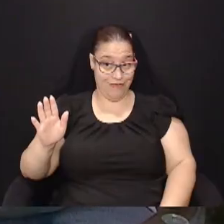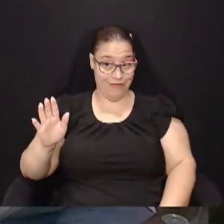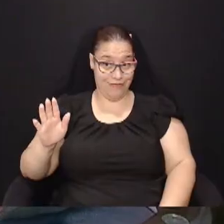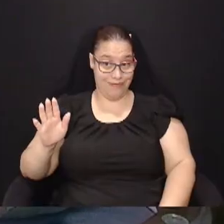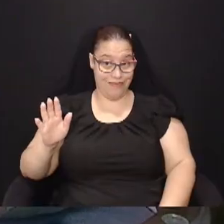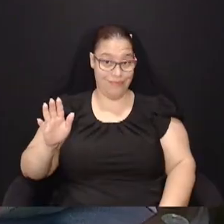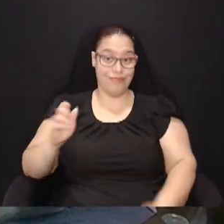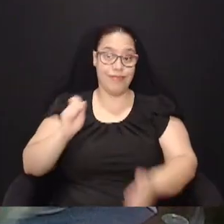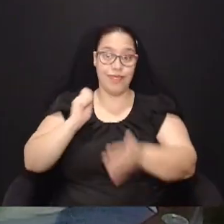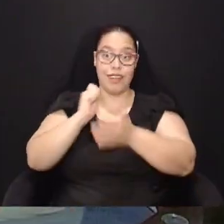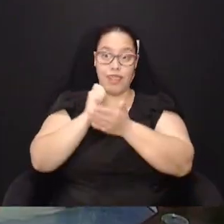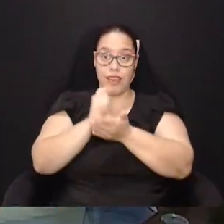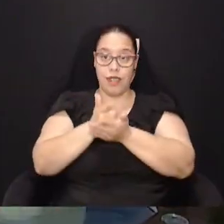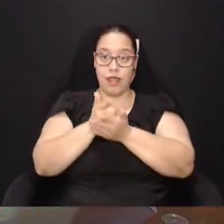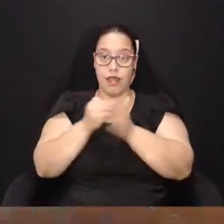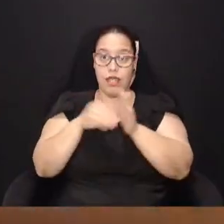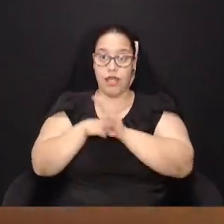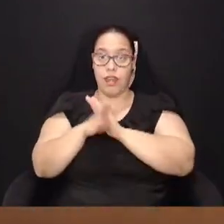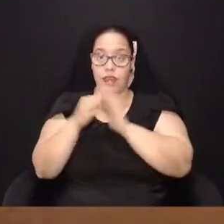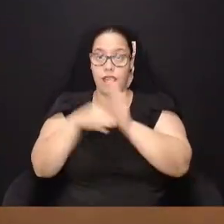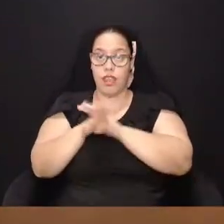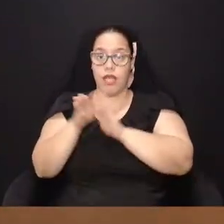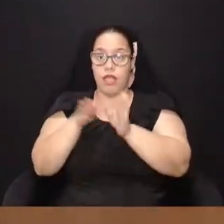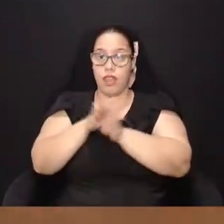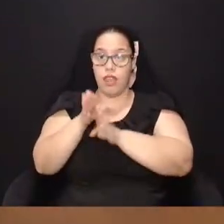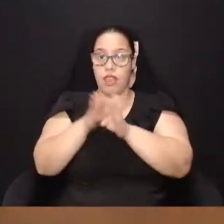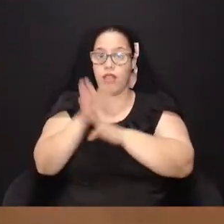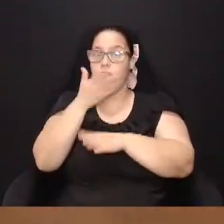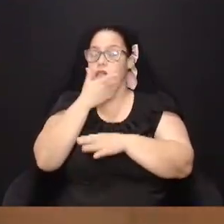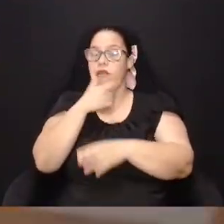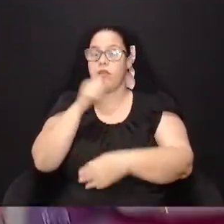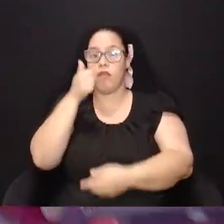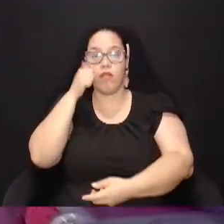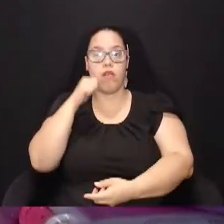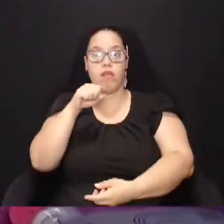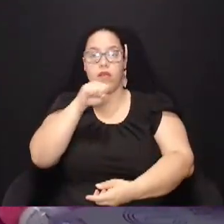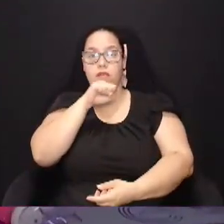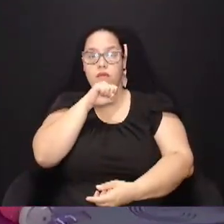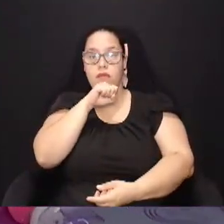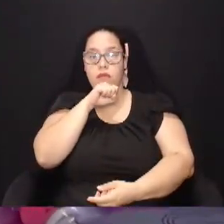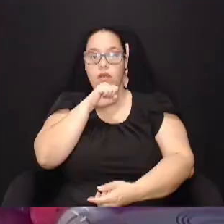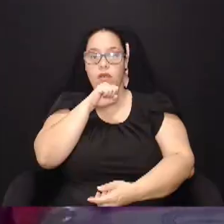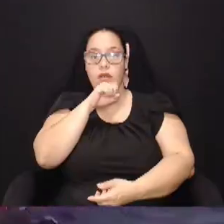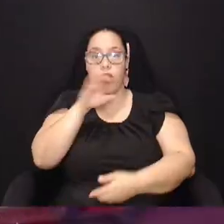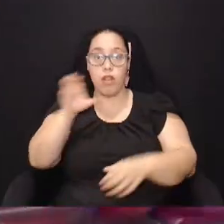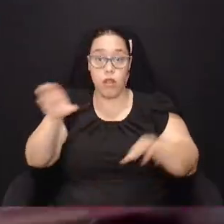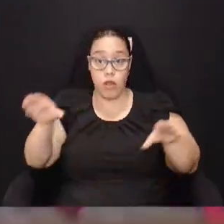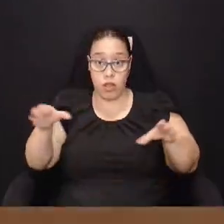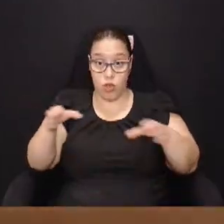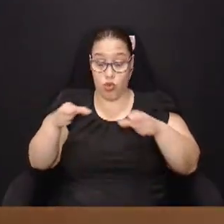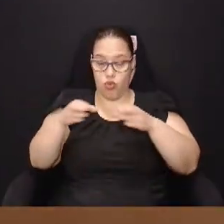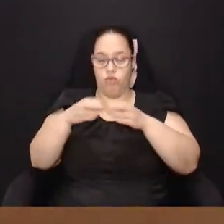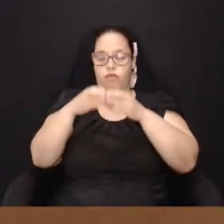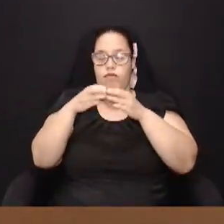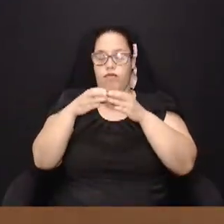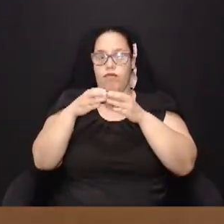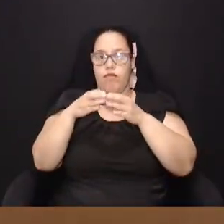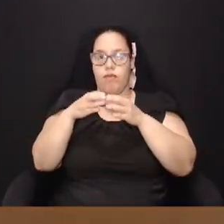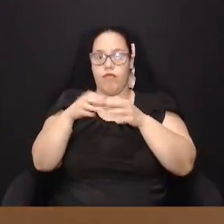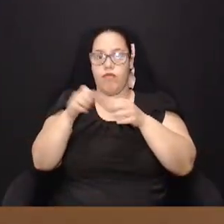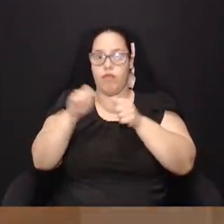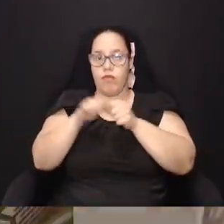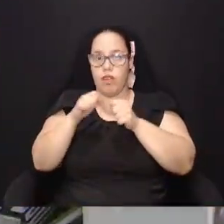costuma fazer é indicar que os pais, as mães, elas se juntem para poder fazer uma compra